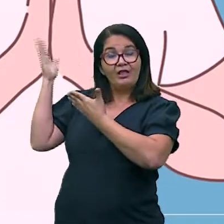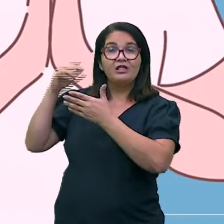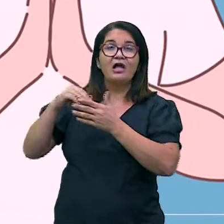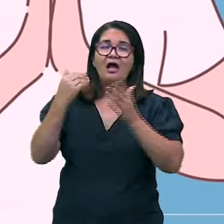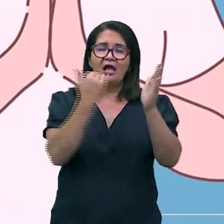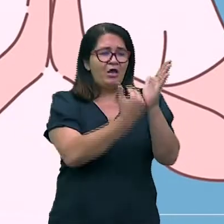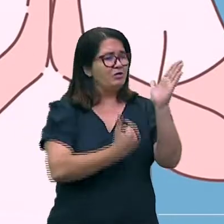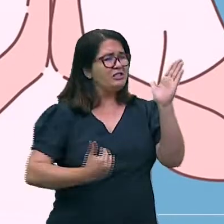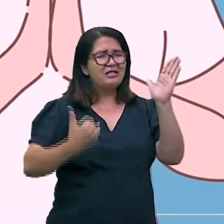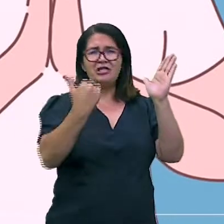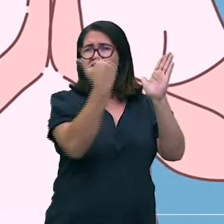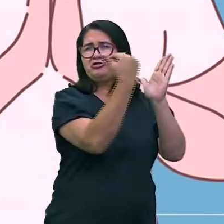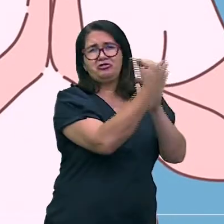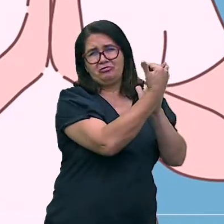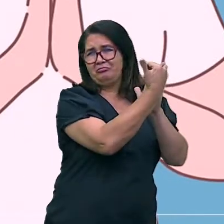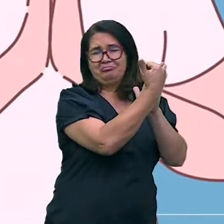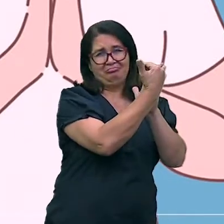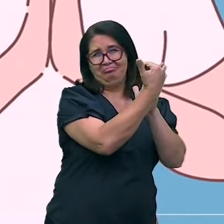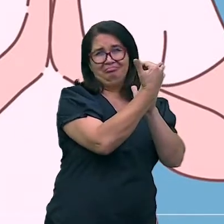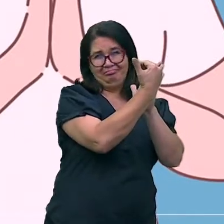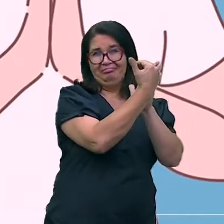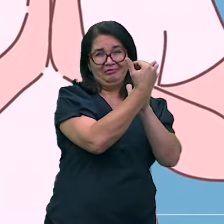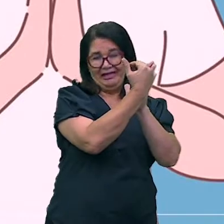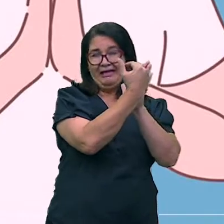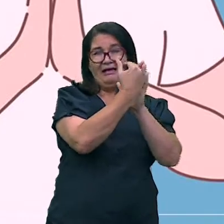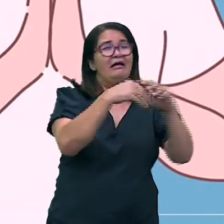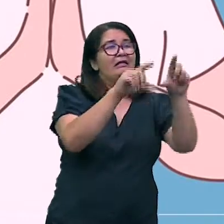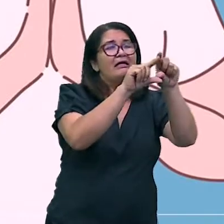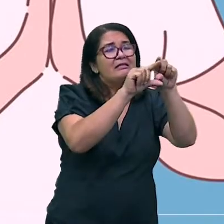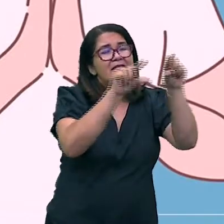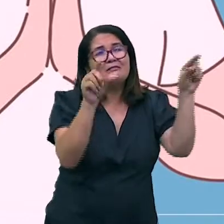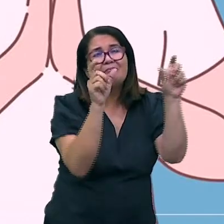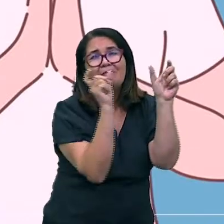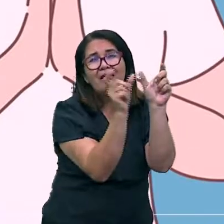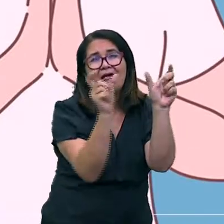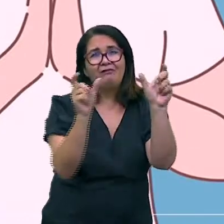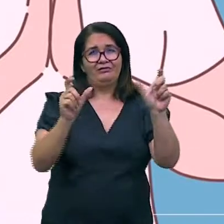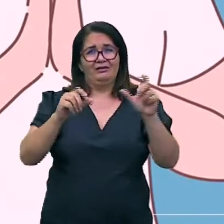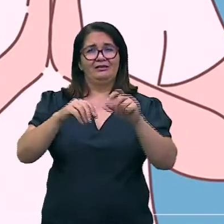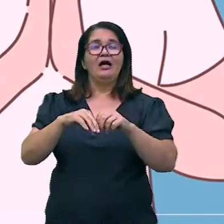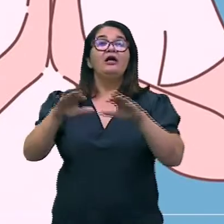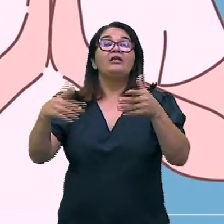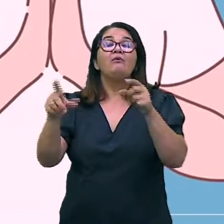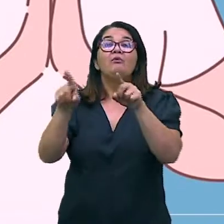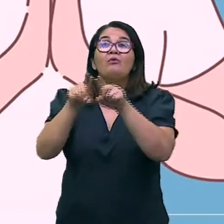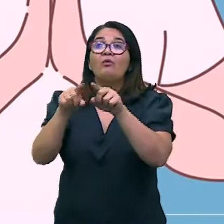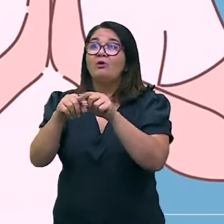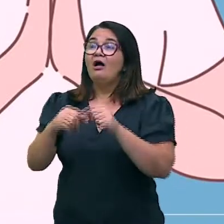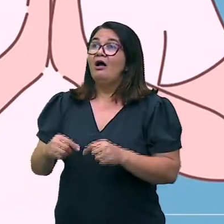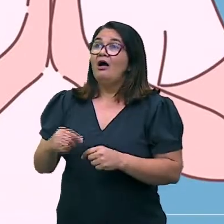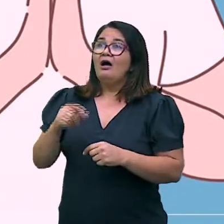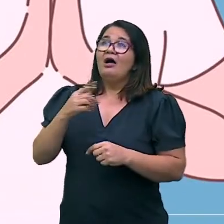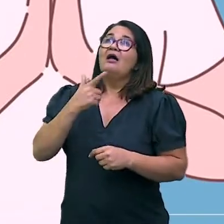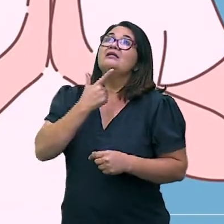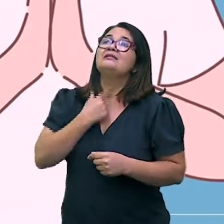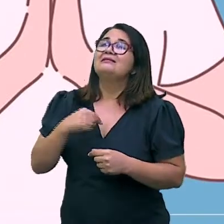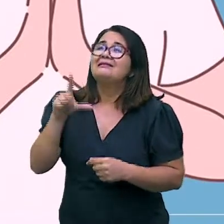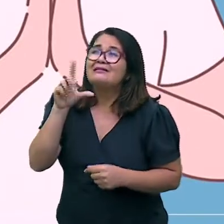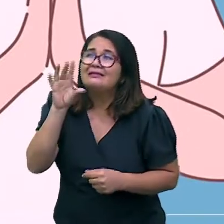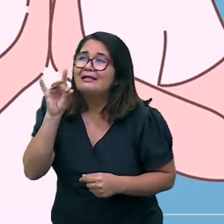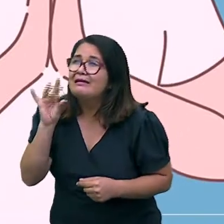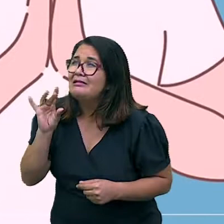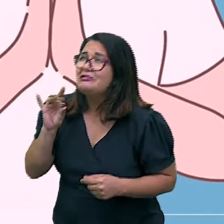morrendo de sede, ou Maria está chorando rios. Isso é um exagero, pois